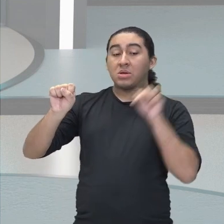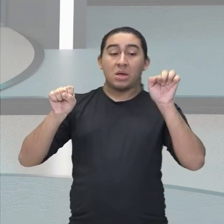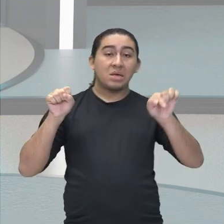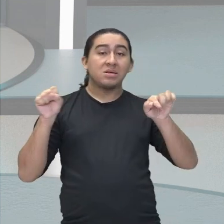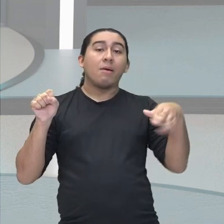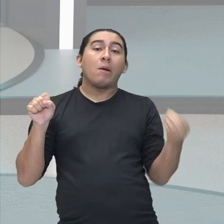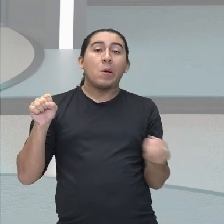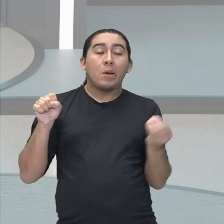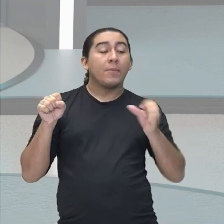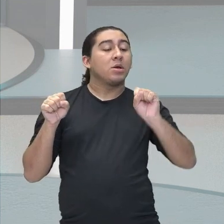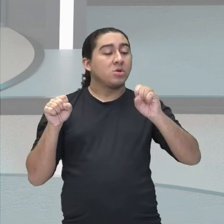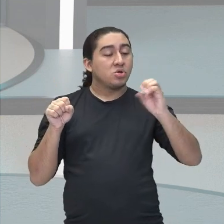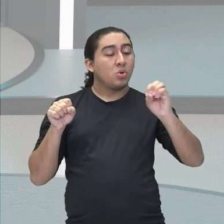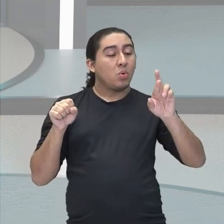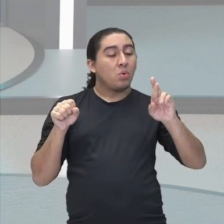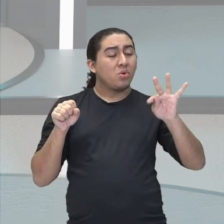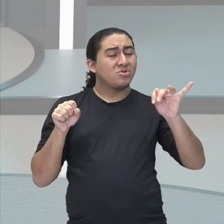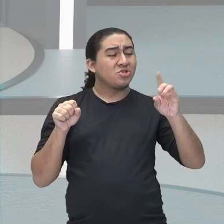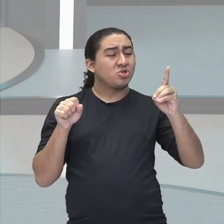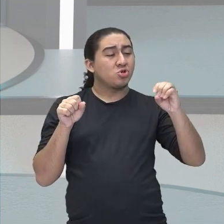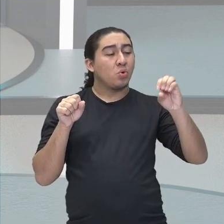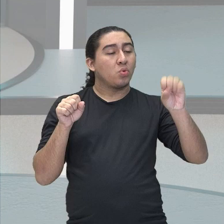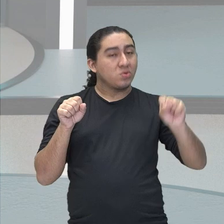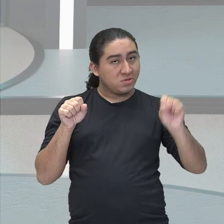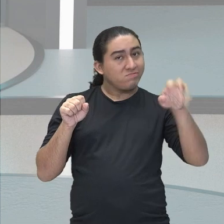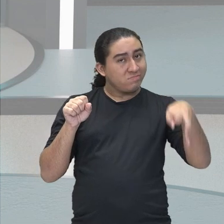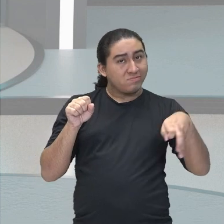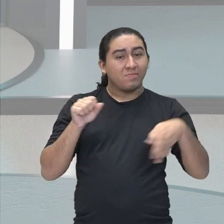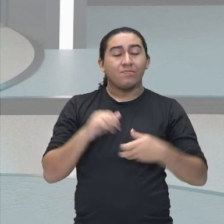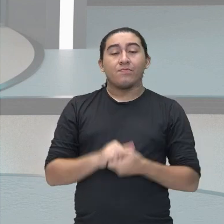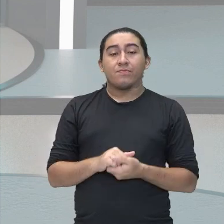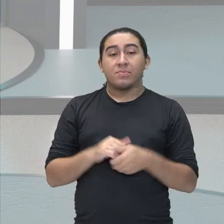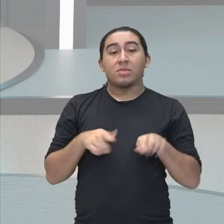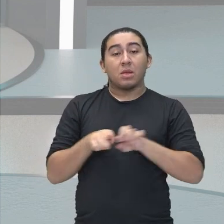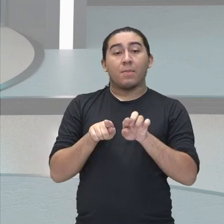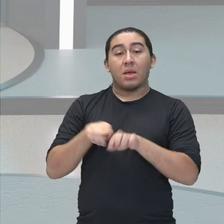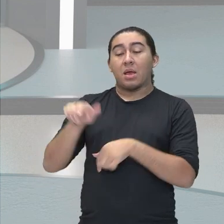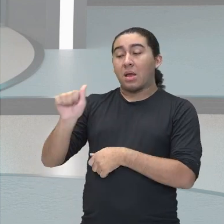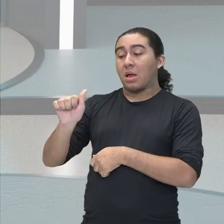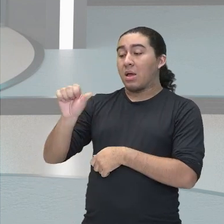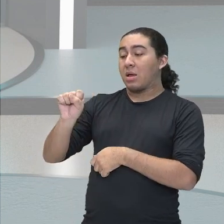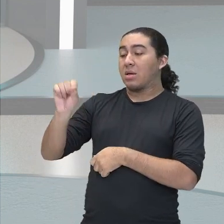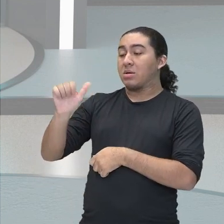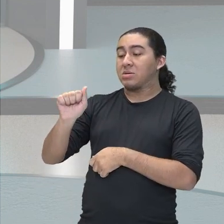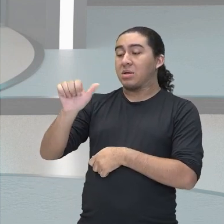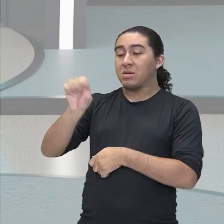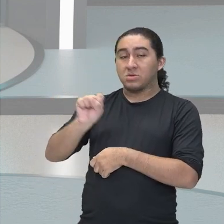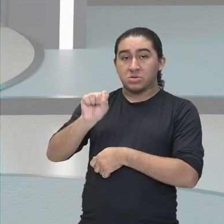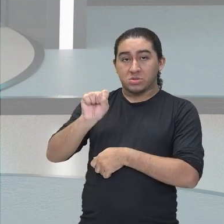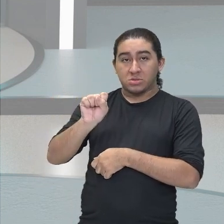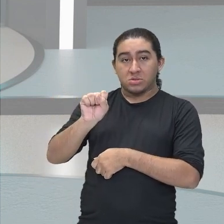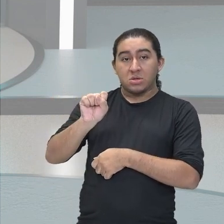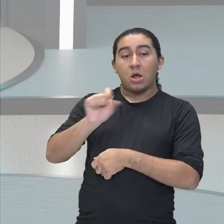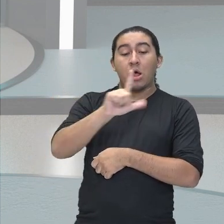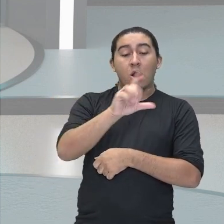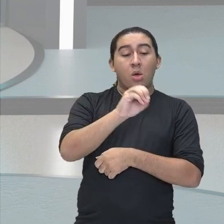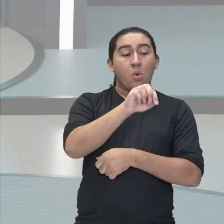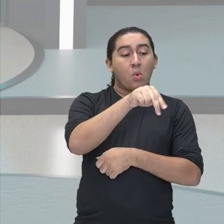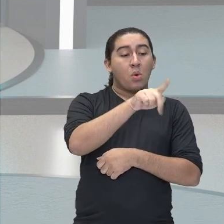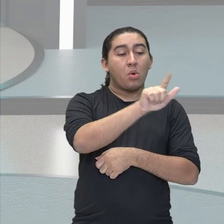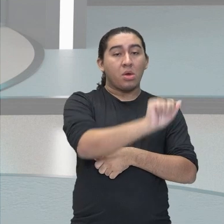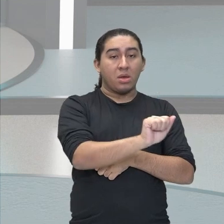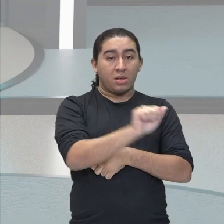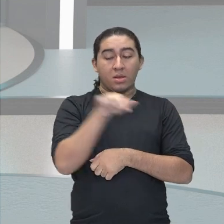sortidos. Asa longa. No singular, vê que o substantivo asa está concordando com